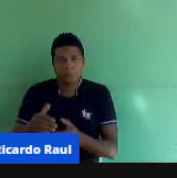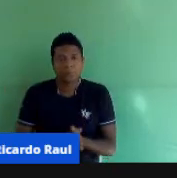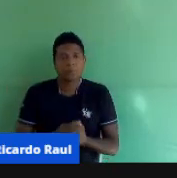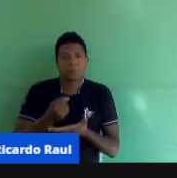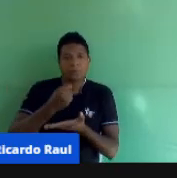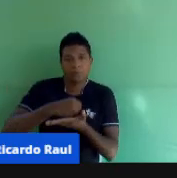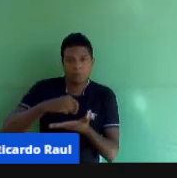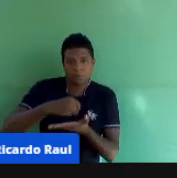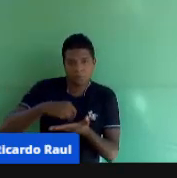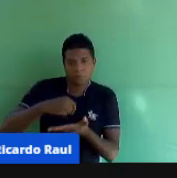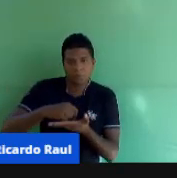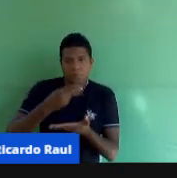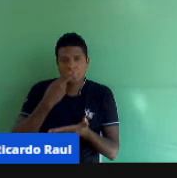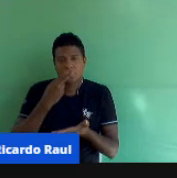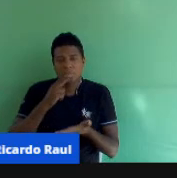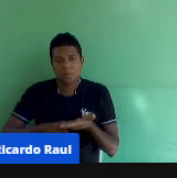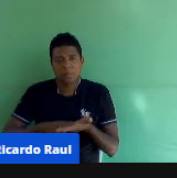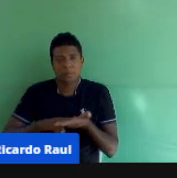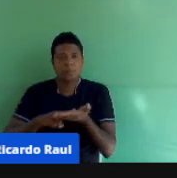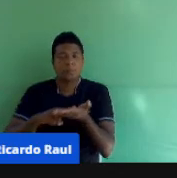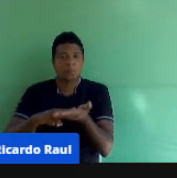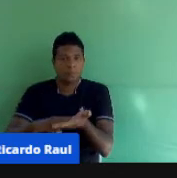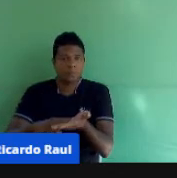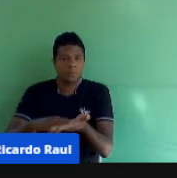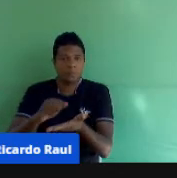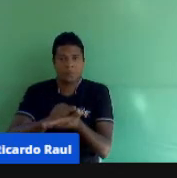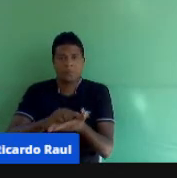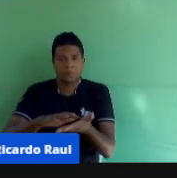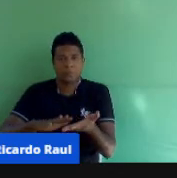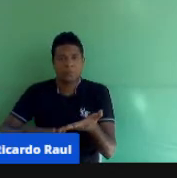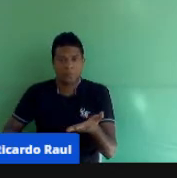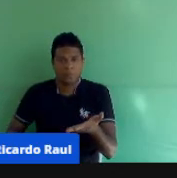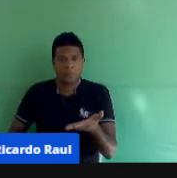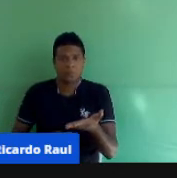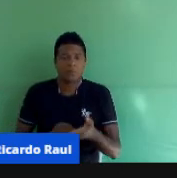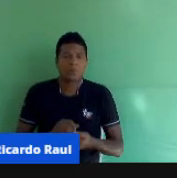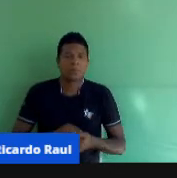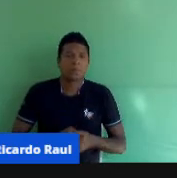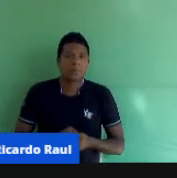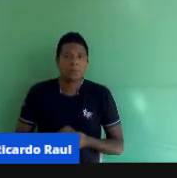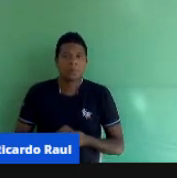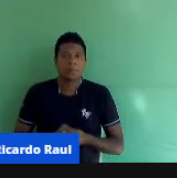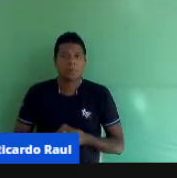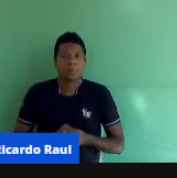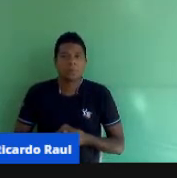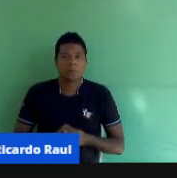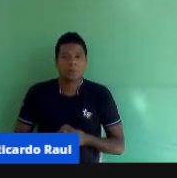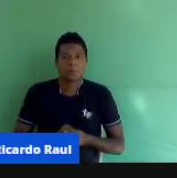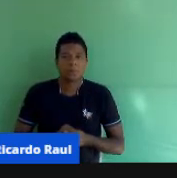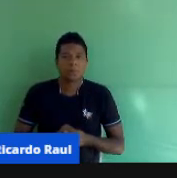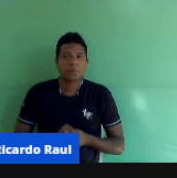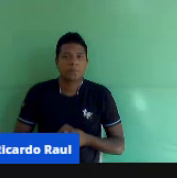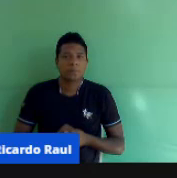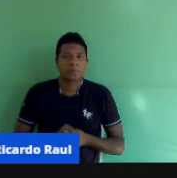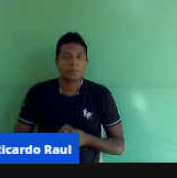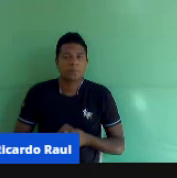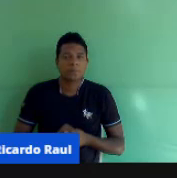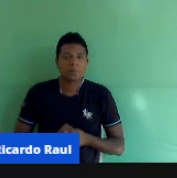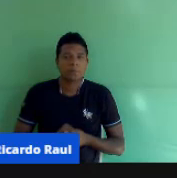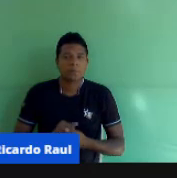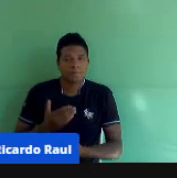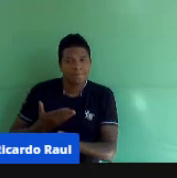uma carta, uma outra atividade, né, chamada escrita de uma carta, que tem um grande potencial de